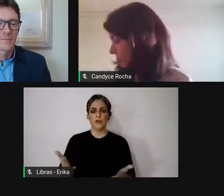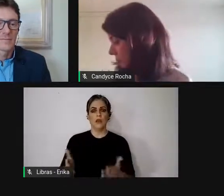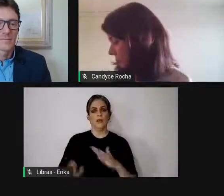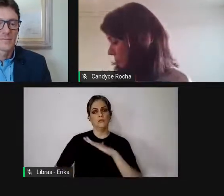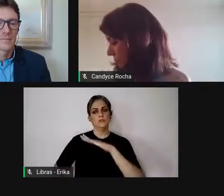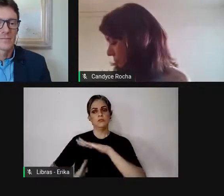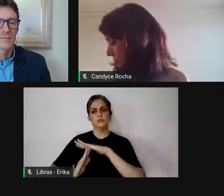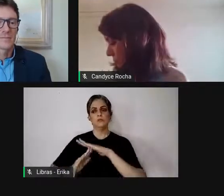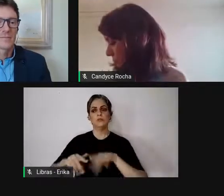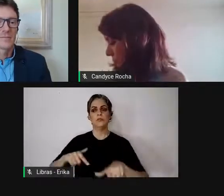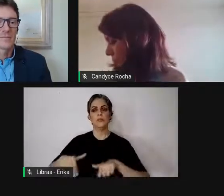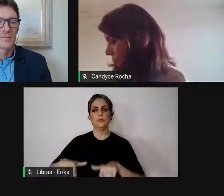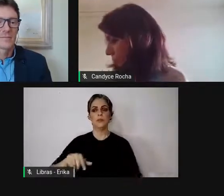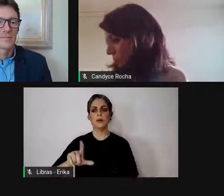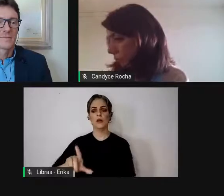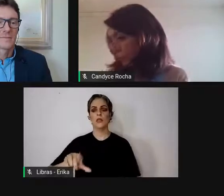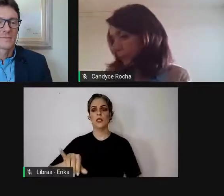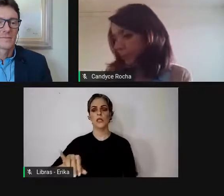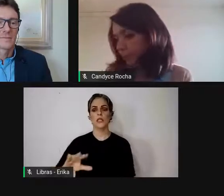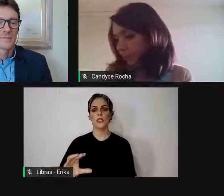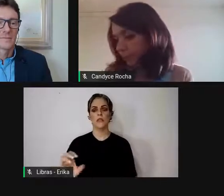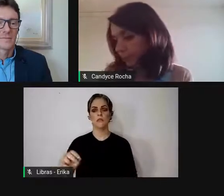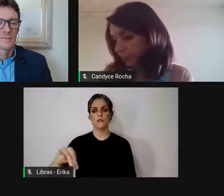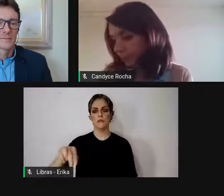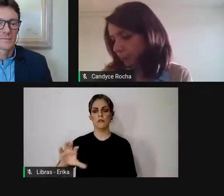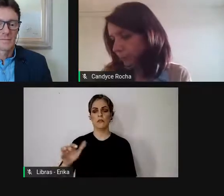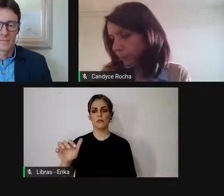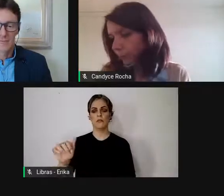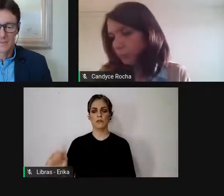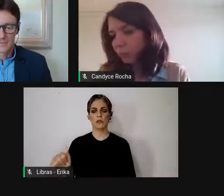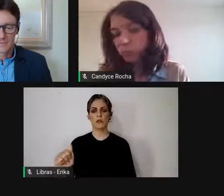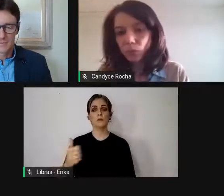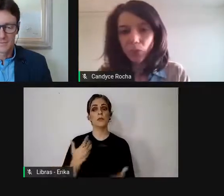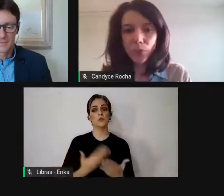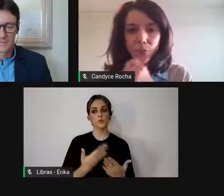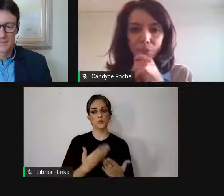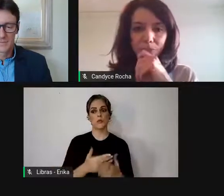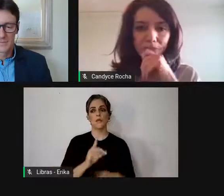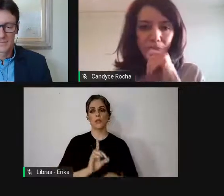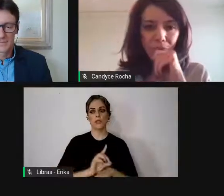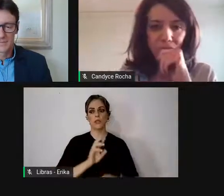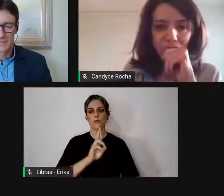para o estudo do doutorado, para fazer o doutorado.